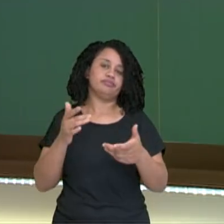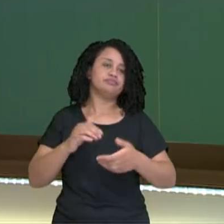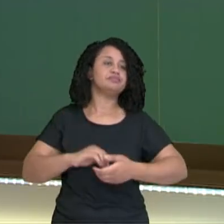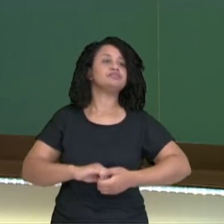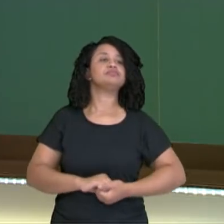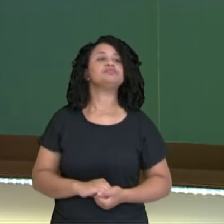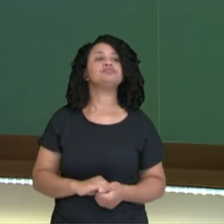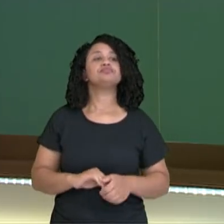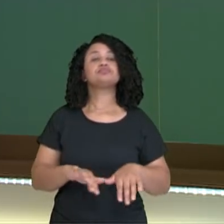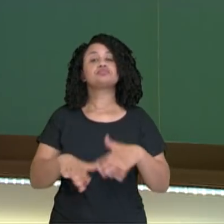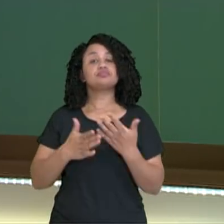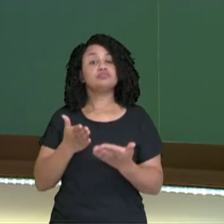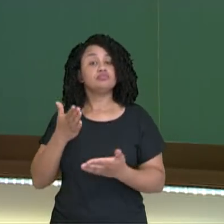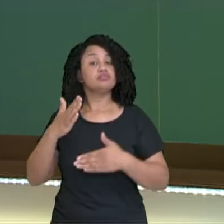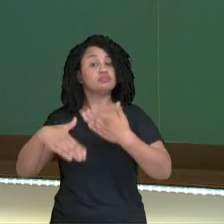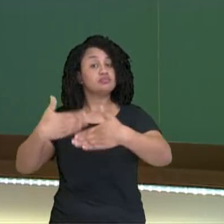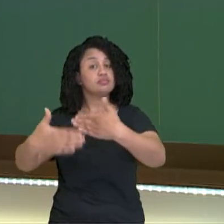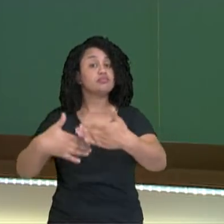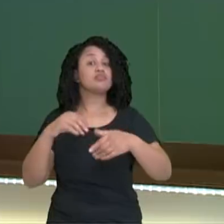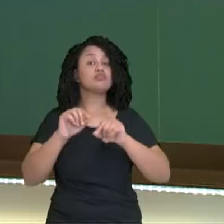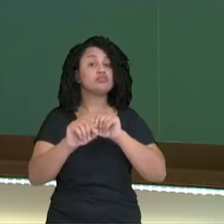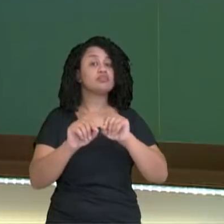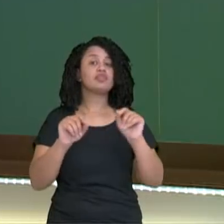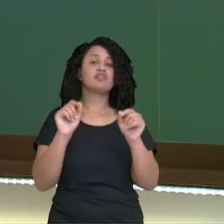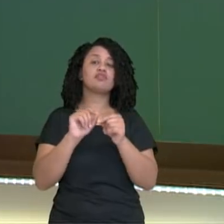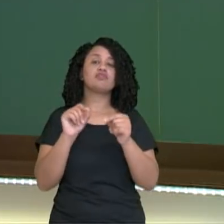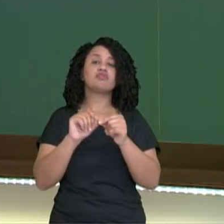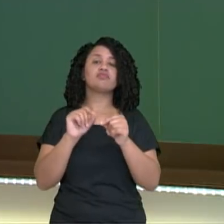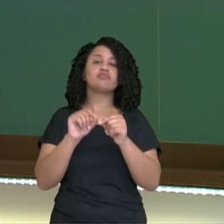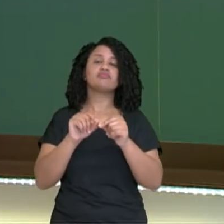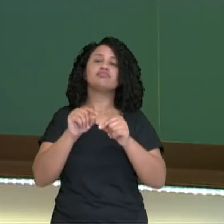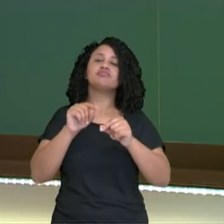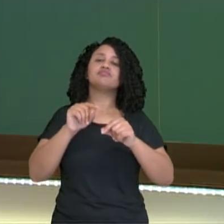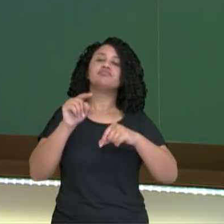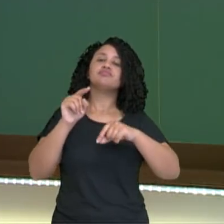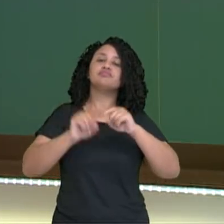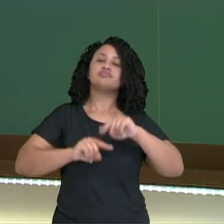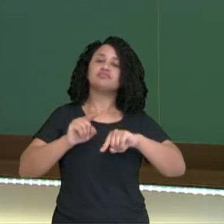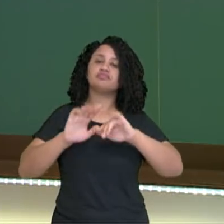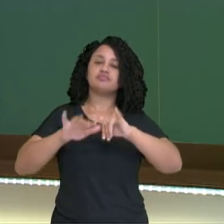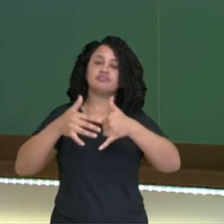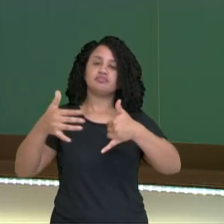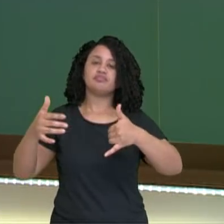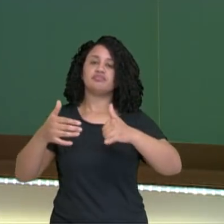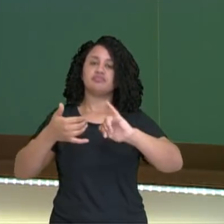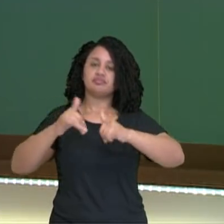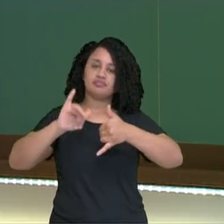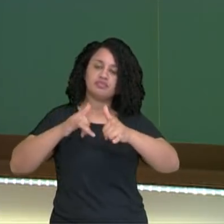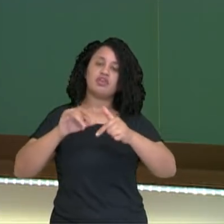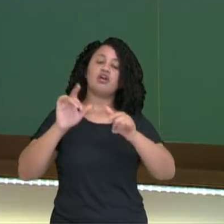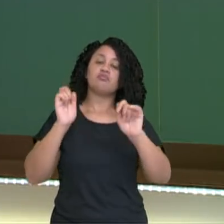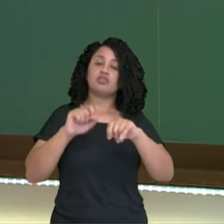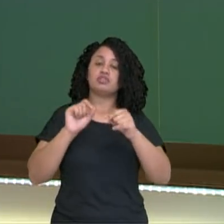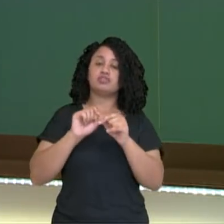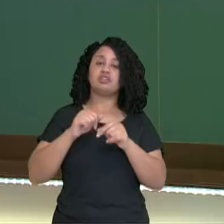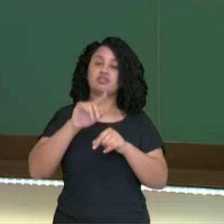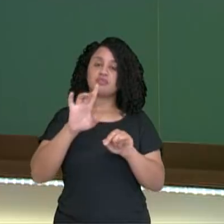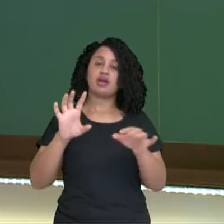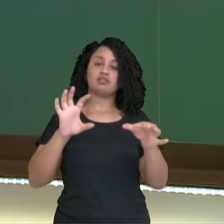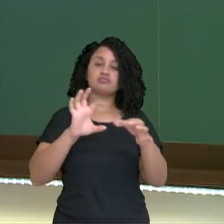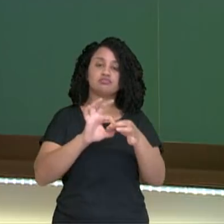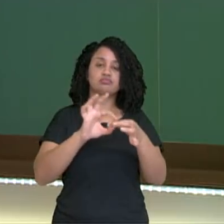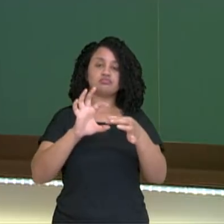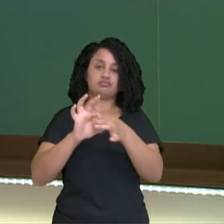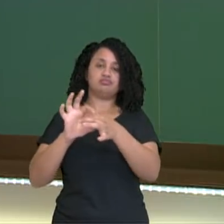veja, essa hibridização, ela permite que o elemento químico faça um número maior de ligações, tá certo?